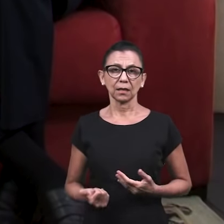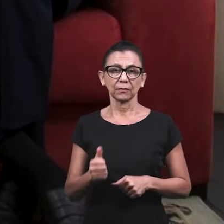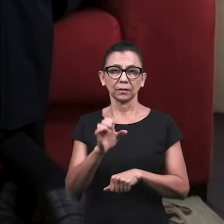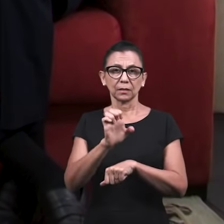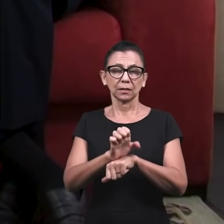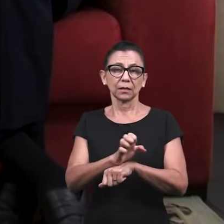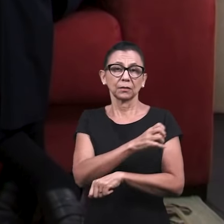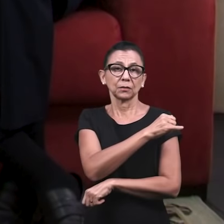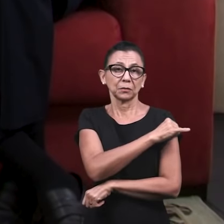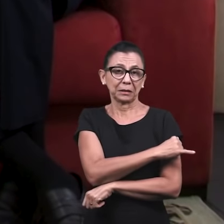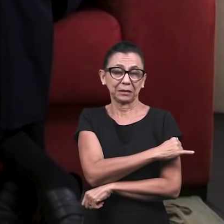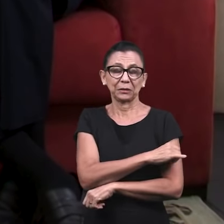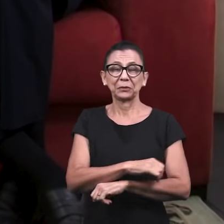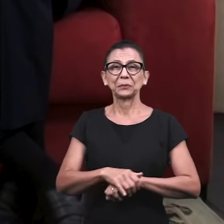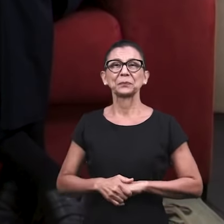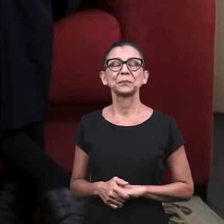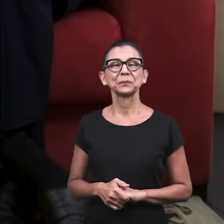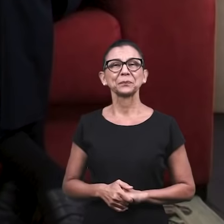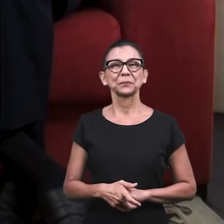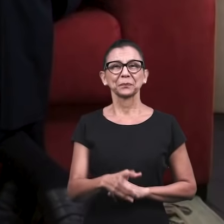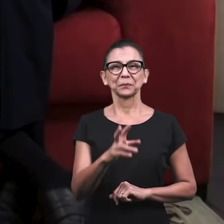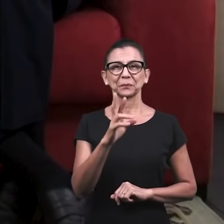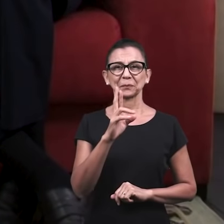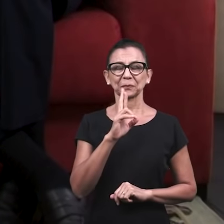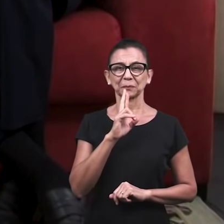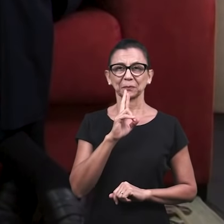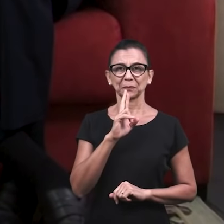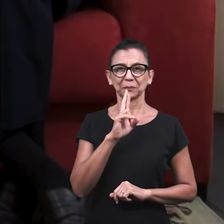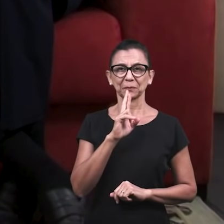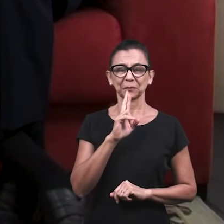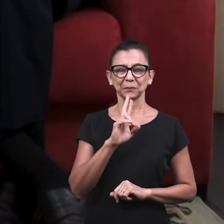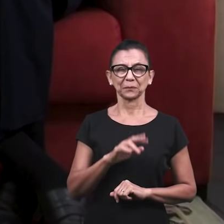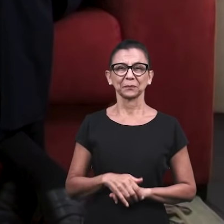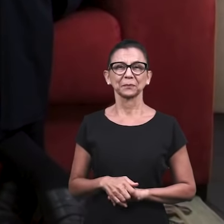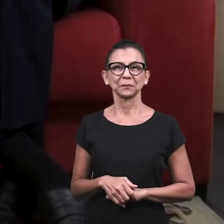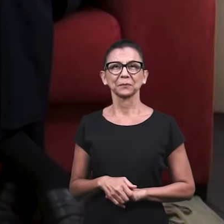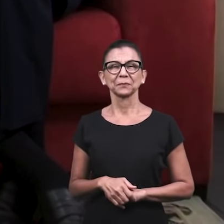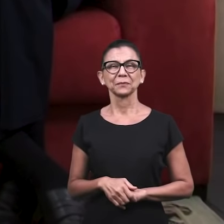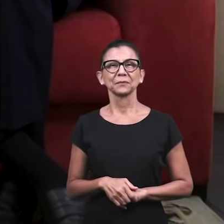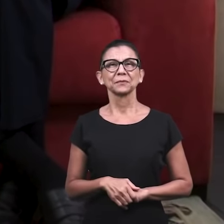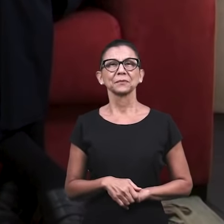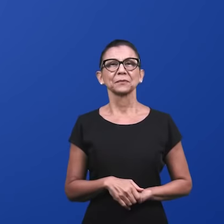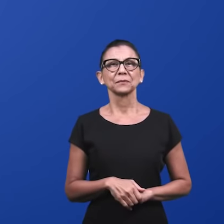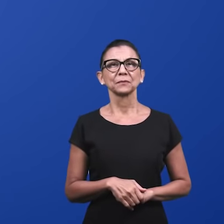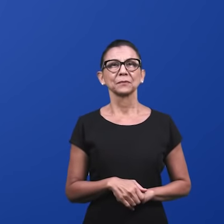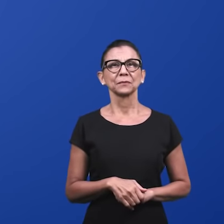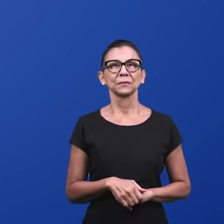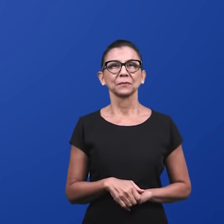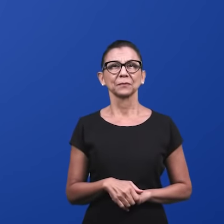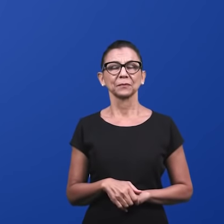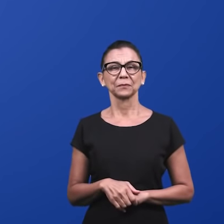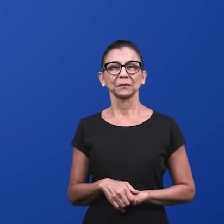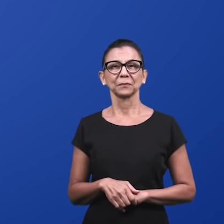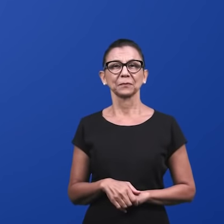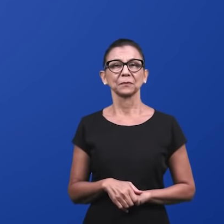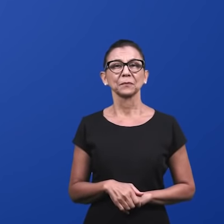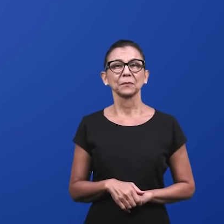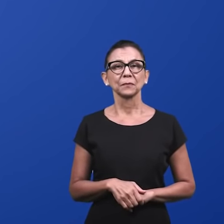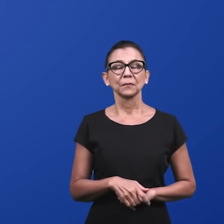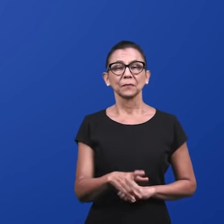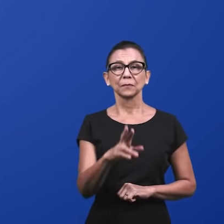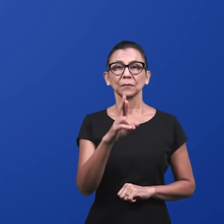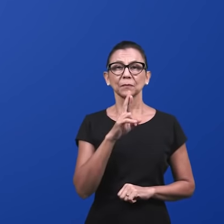trazer então a sua resposta para nós e em seguida temos então um comentário. Vamos assistir. Resposta da pergunta